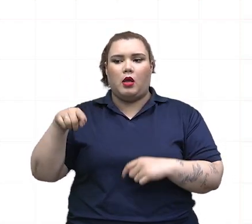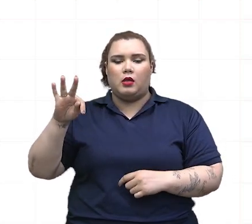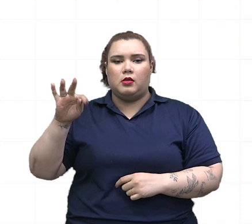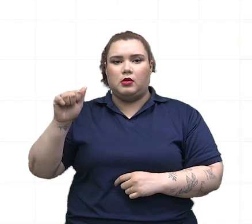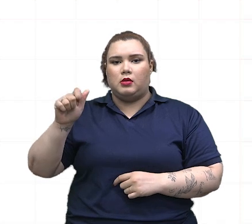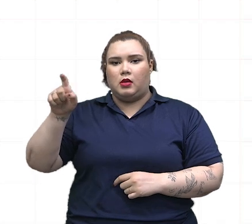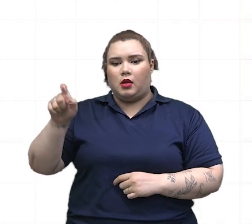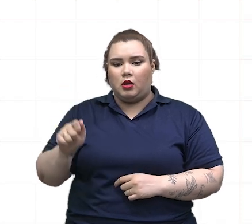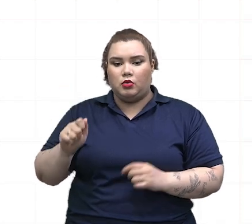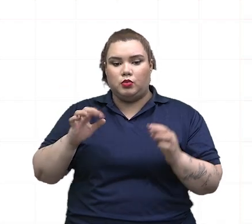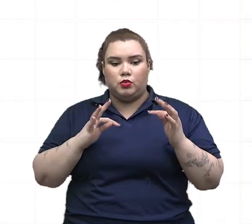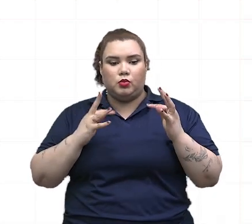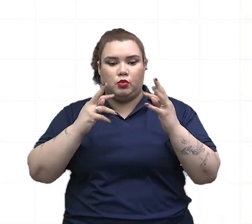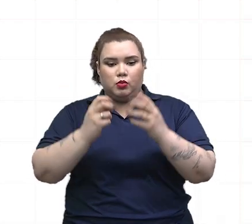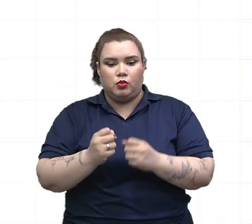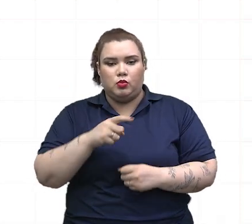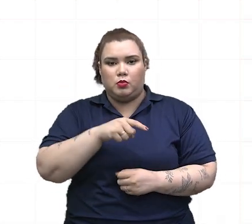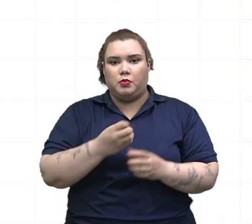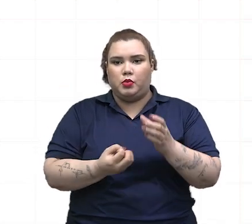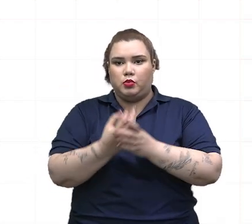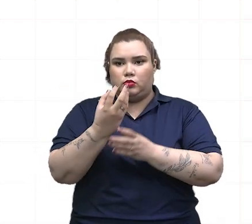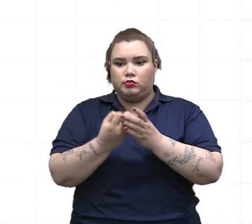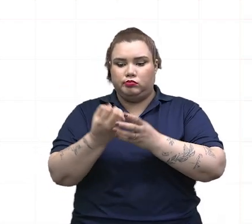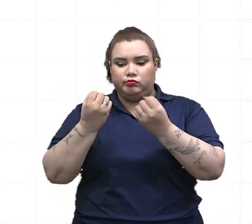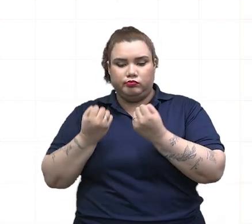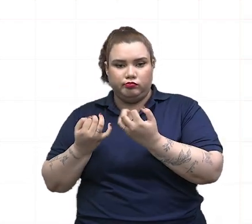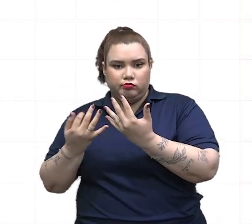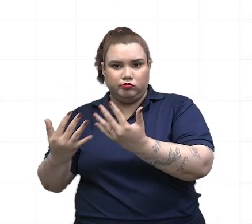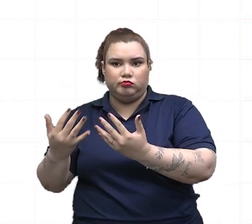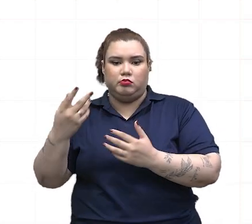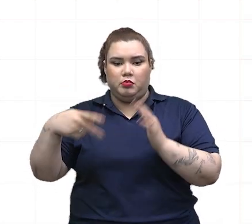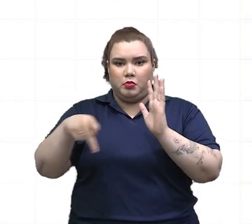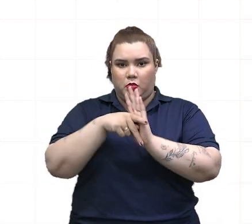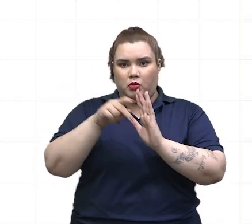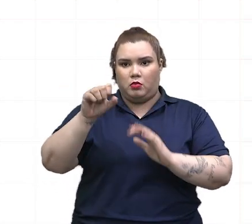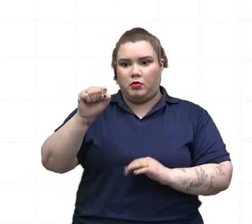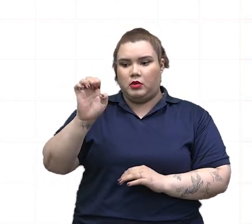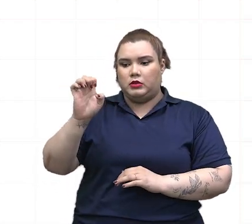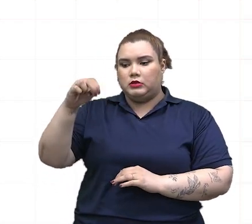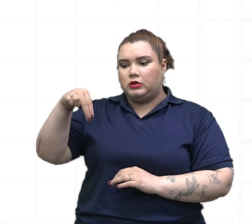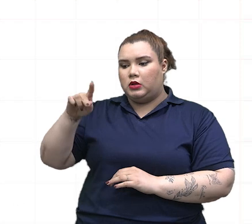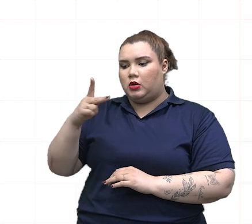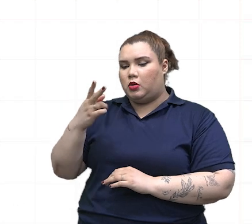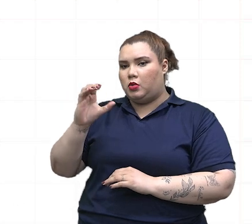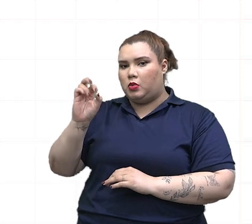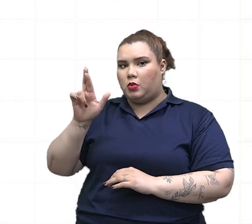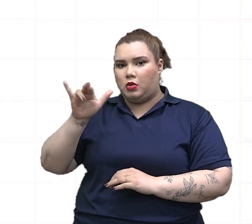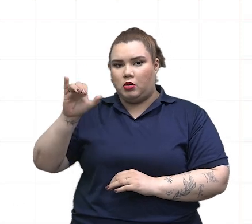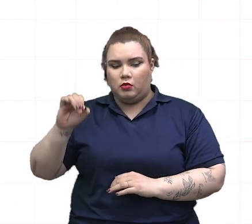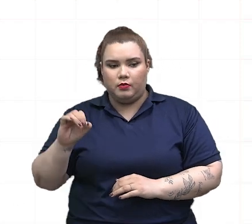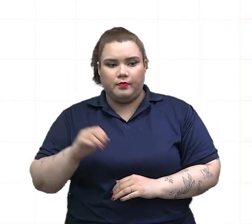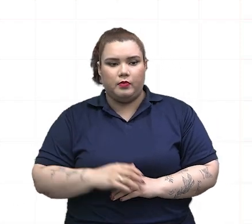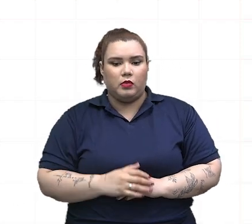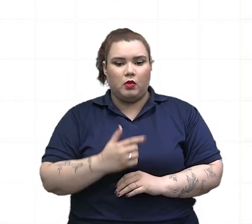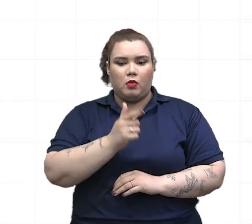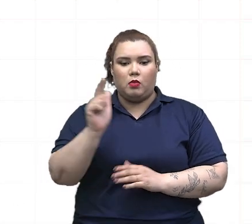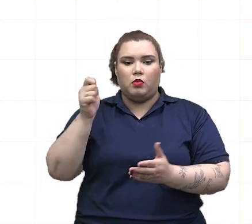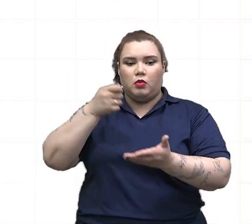pagava sobre tudo o que ele produzia nas terras do senhorio. Uma outra obrigação eram